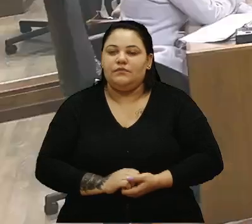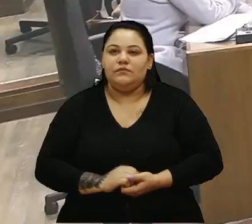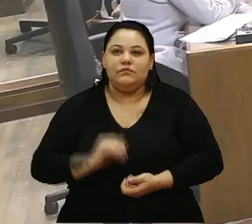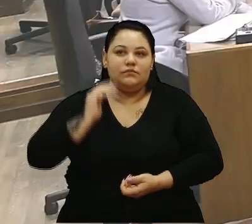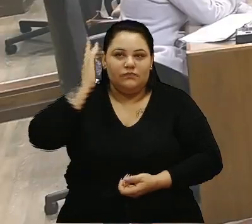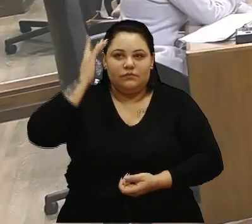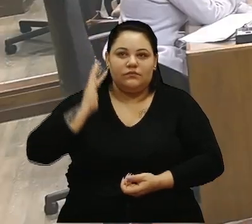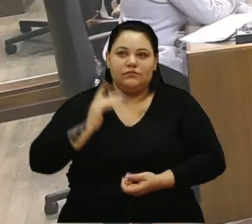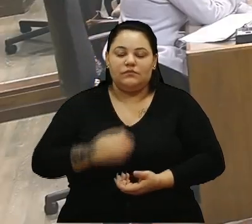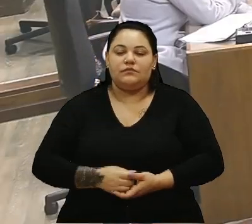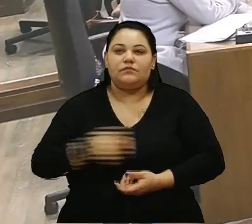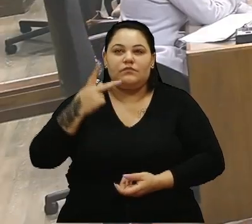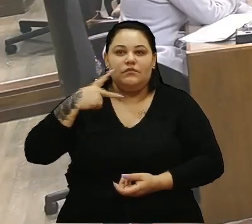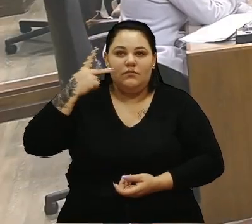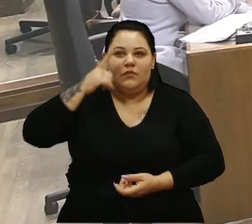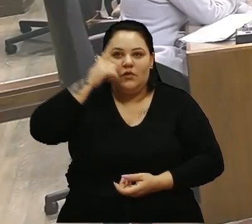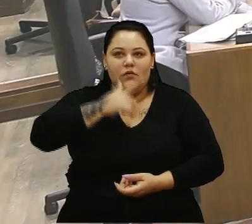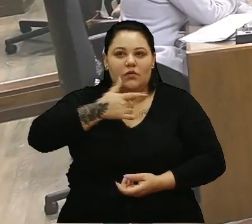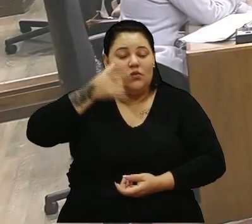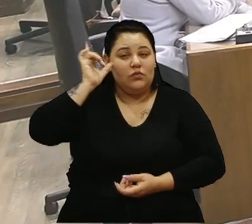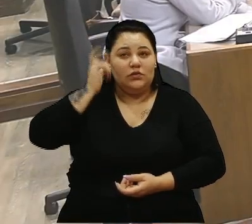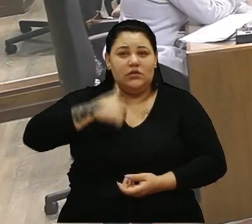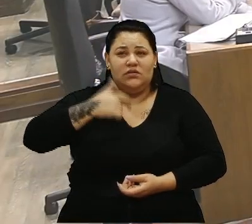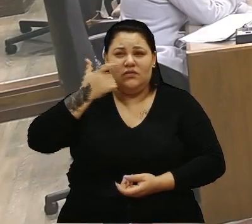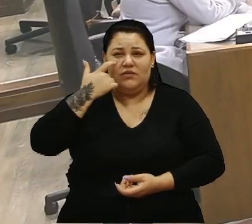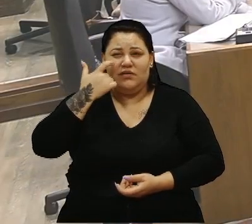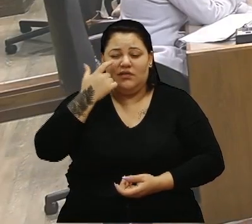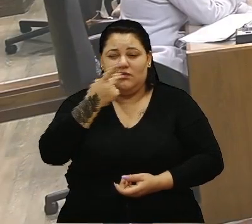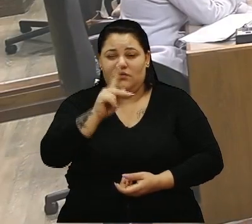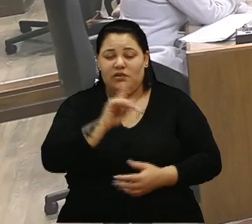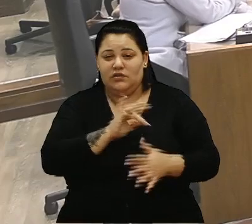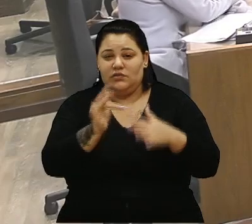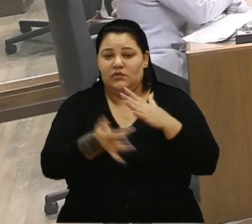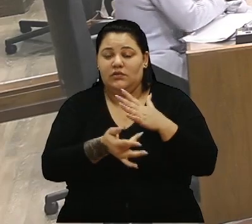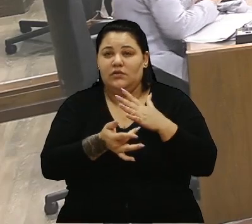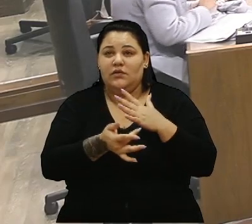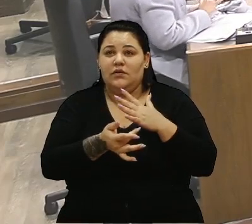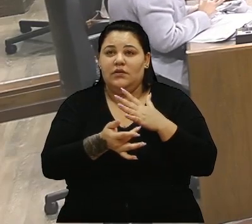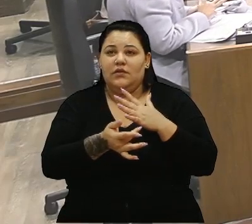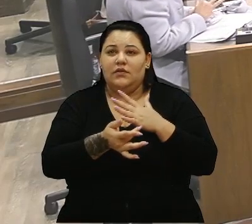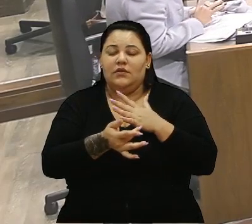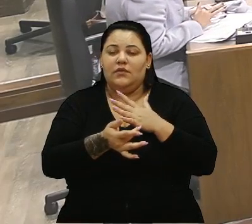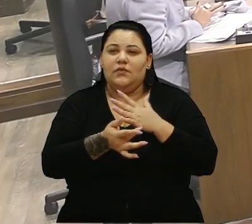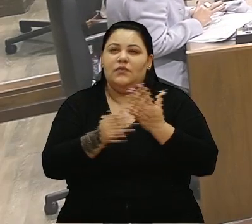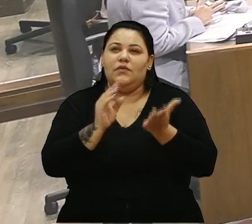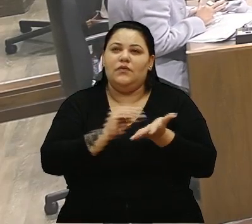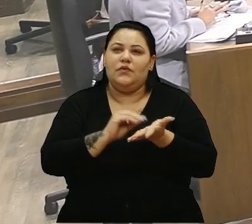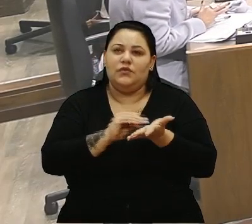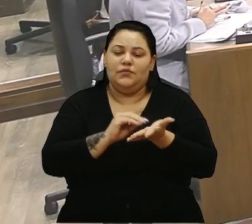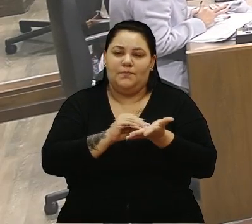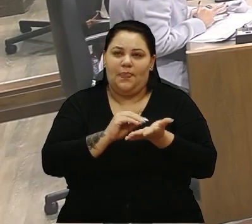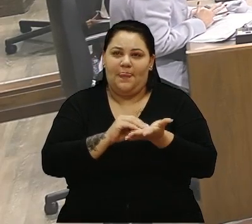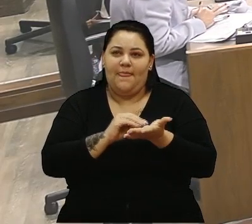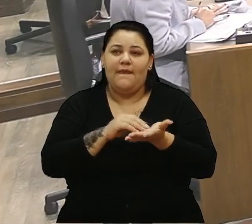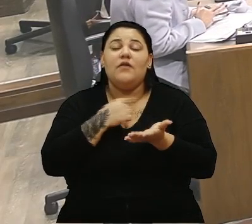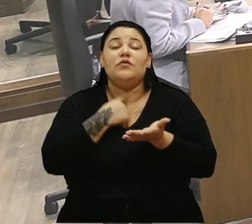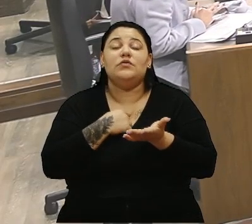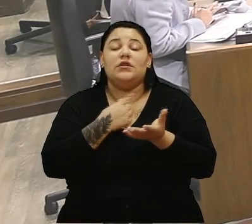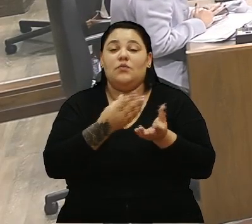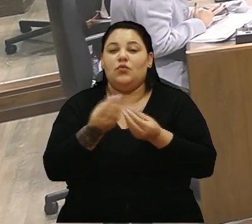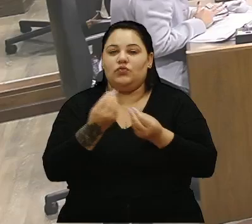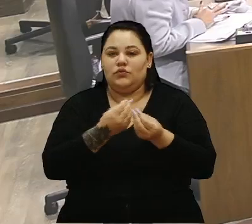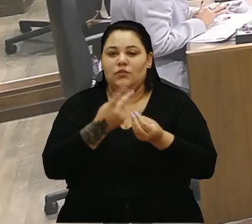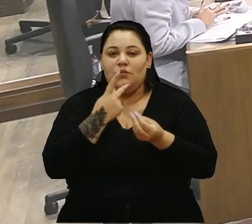Mello. Vereador Lucas, ontem eu olhei ali na sua rede social o faltômetro e gostei muito, porque a gente falou